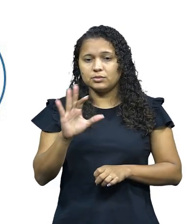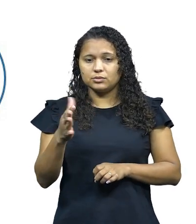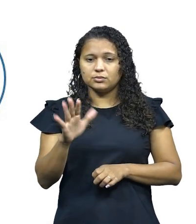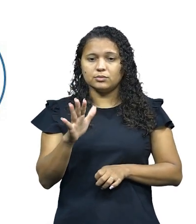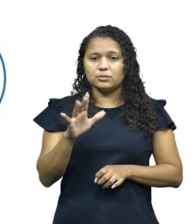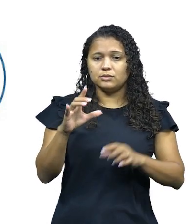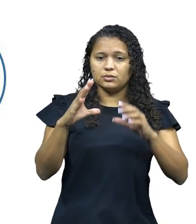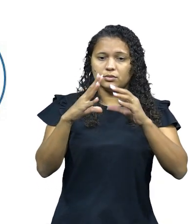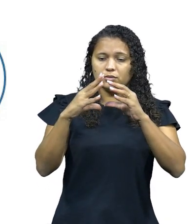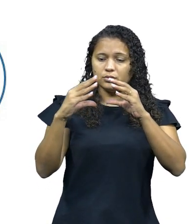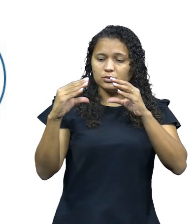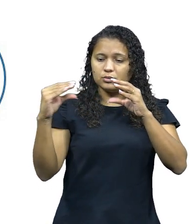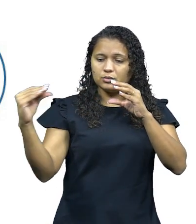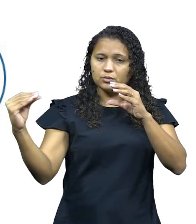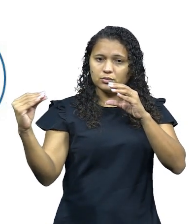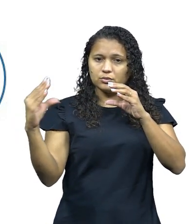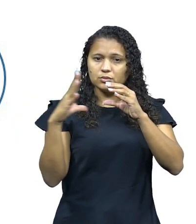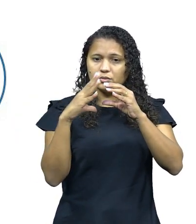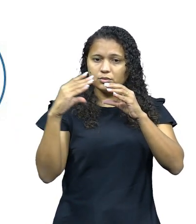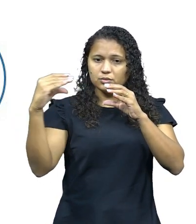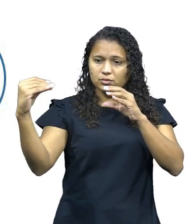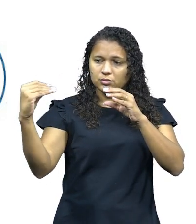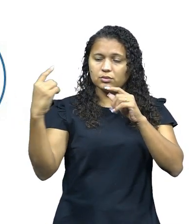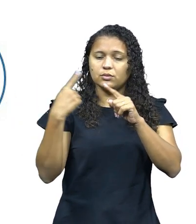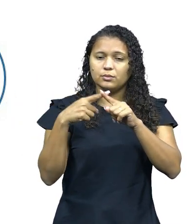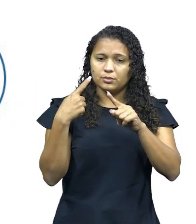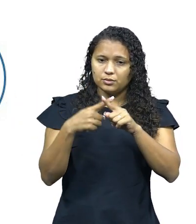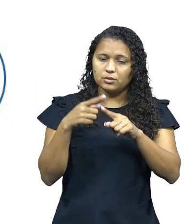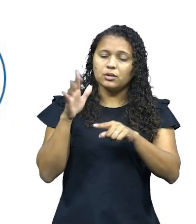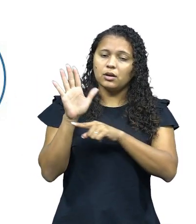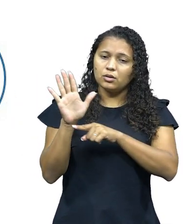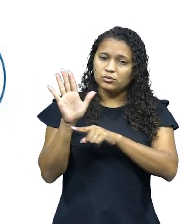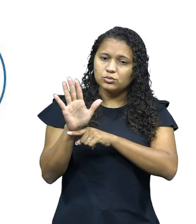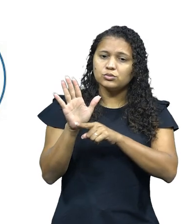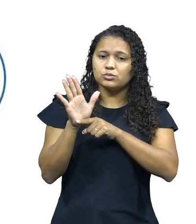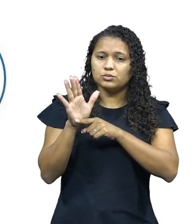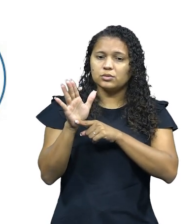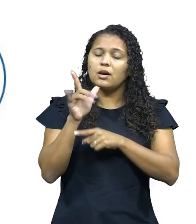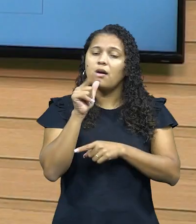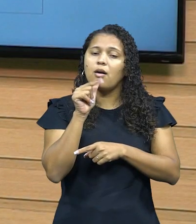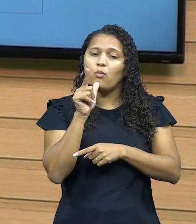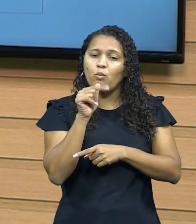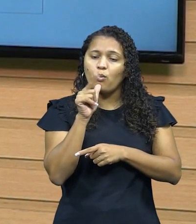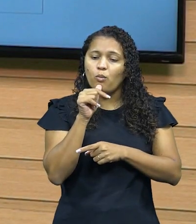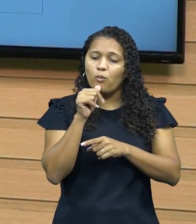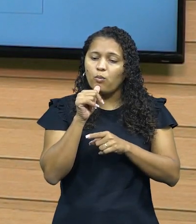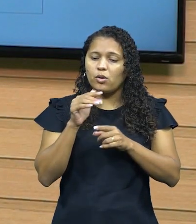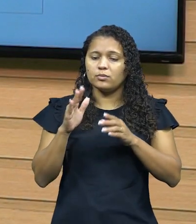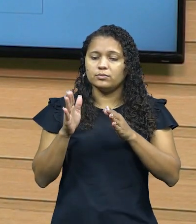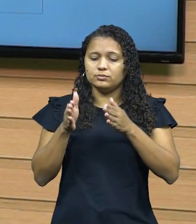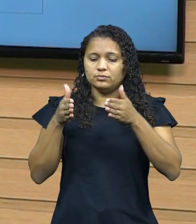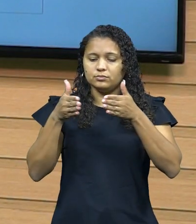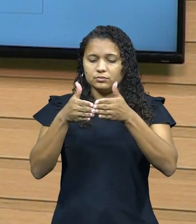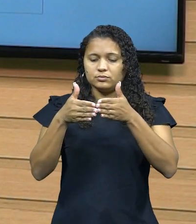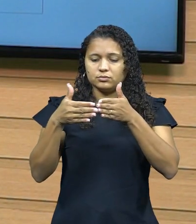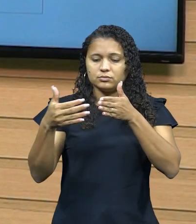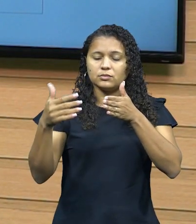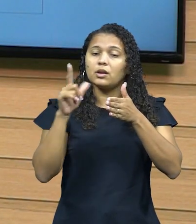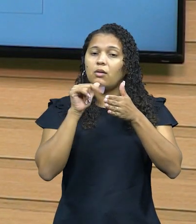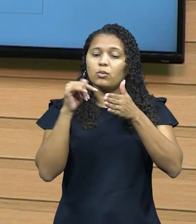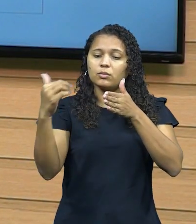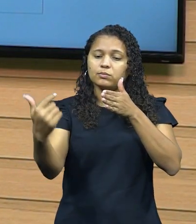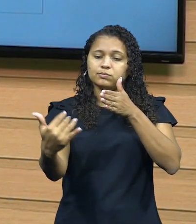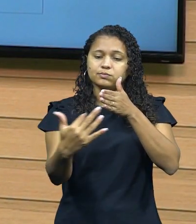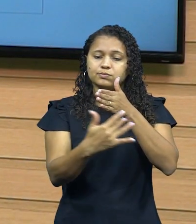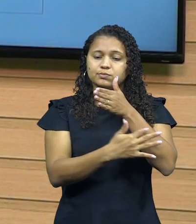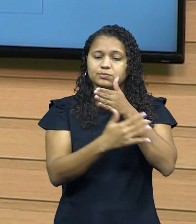exterior fina, afilada. Por quê? Porque ajuda na passagem da água, né? Ela facilita com que a embarcação